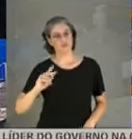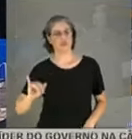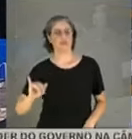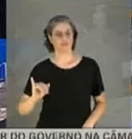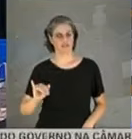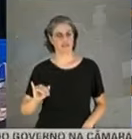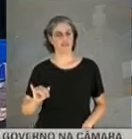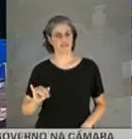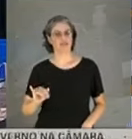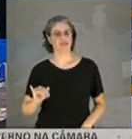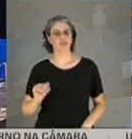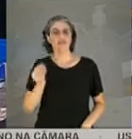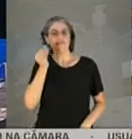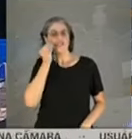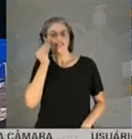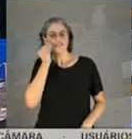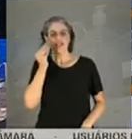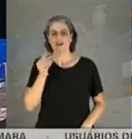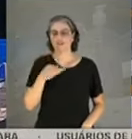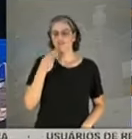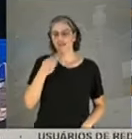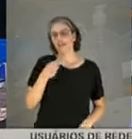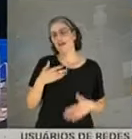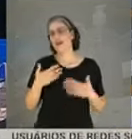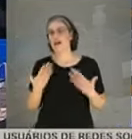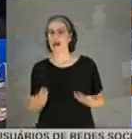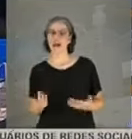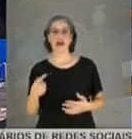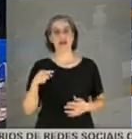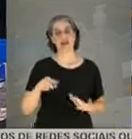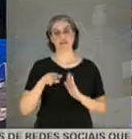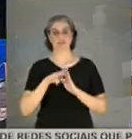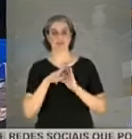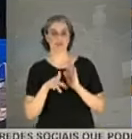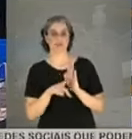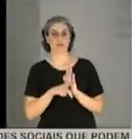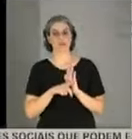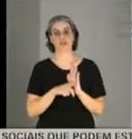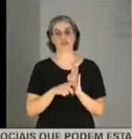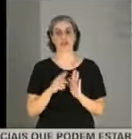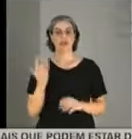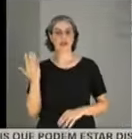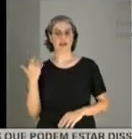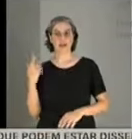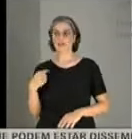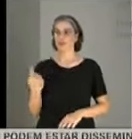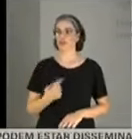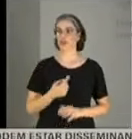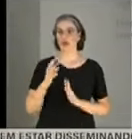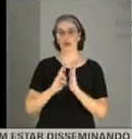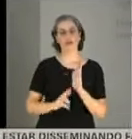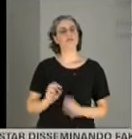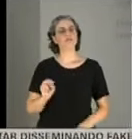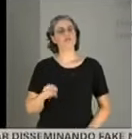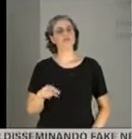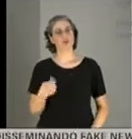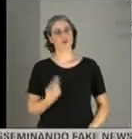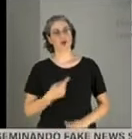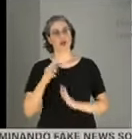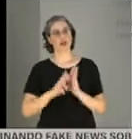senador Jean Paul, tentar dizer que essa medida provisória chegou a ser relatada por nós e foi relatada por nós